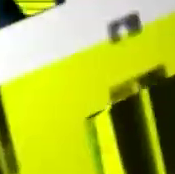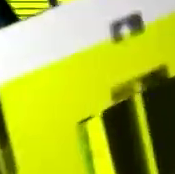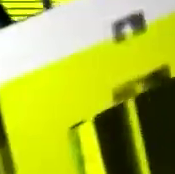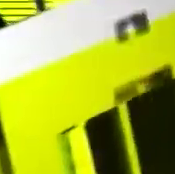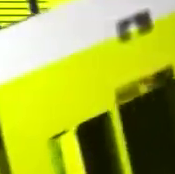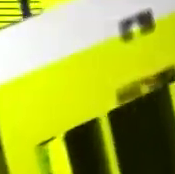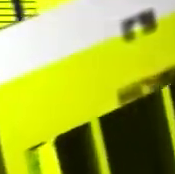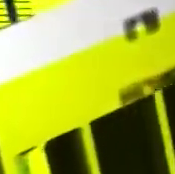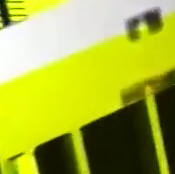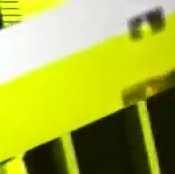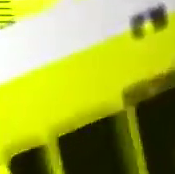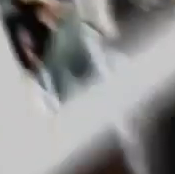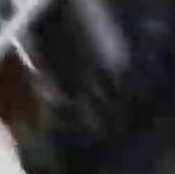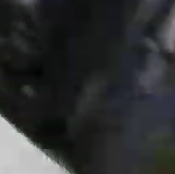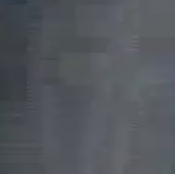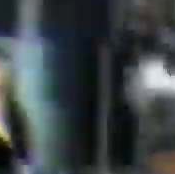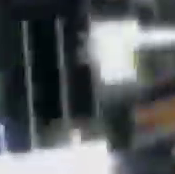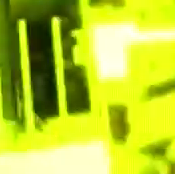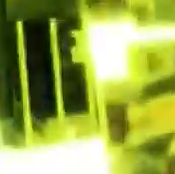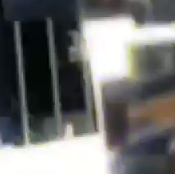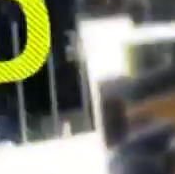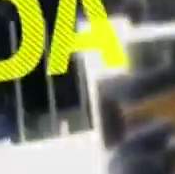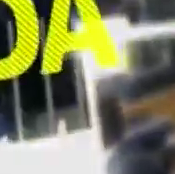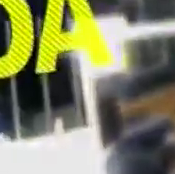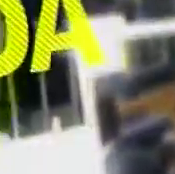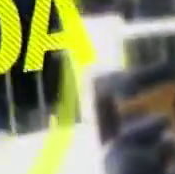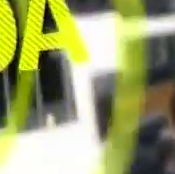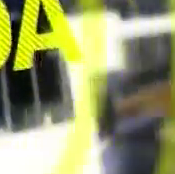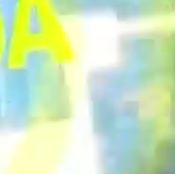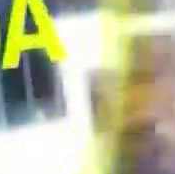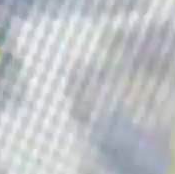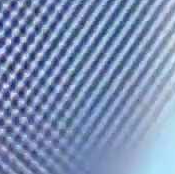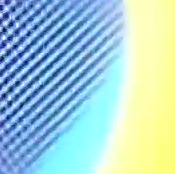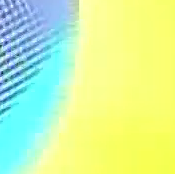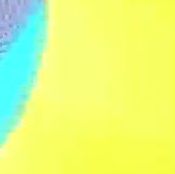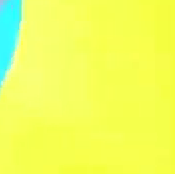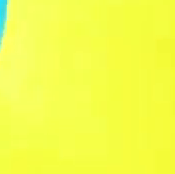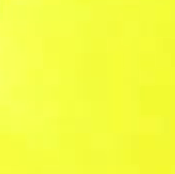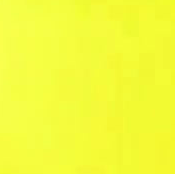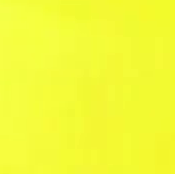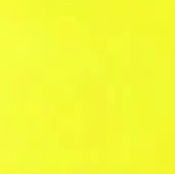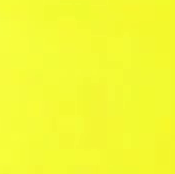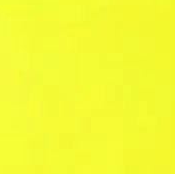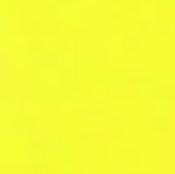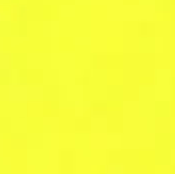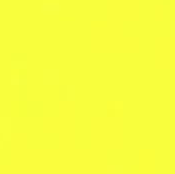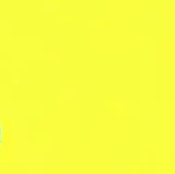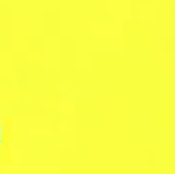Um segundo encaminhamento. Ministério de Santos, no meu estado de São Paulo.